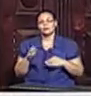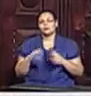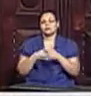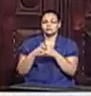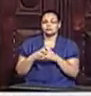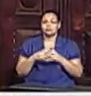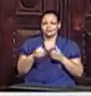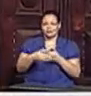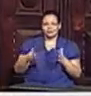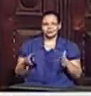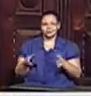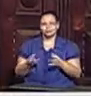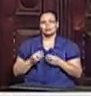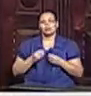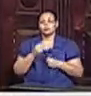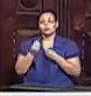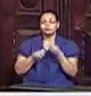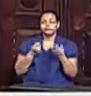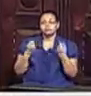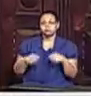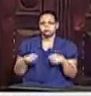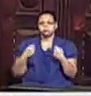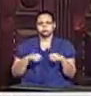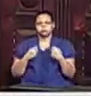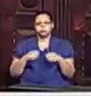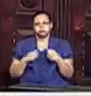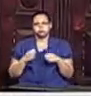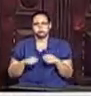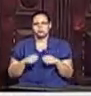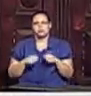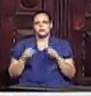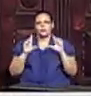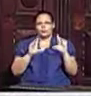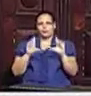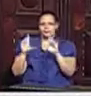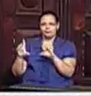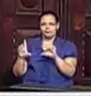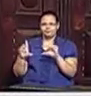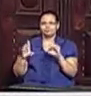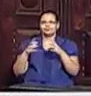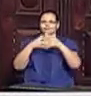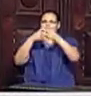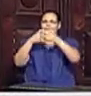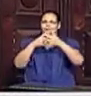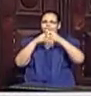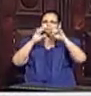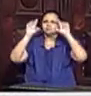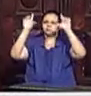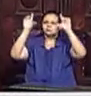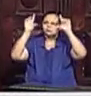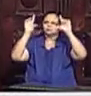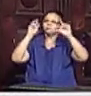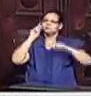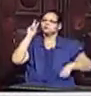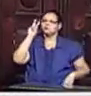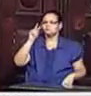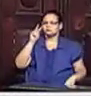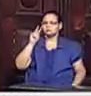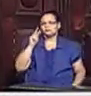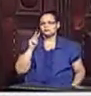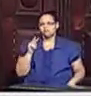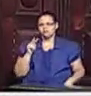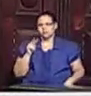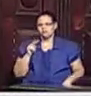carga. E também medidas mais simples, como a necessidade de se colocar a placa no teto do caminhão para que ele possa ser identificado